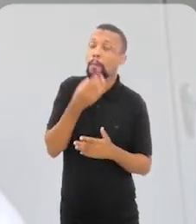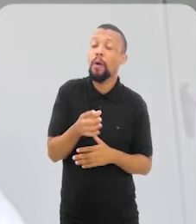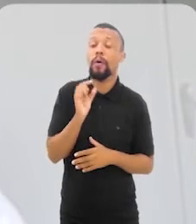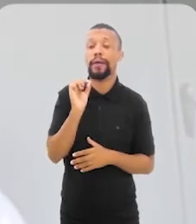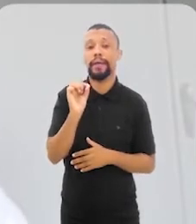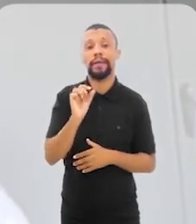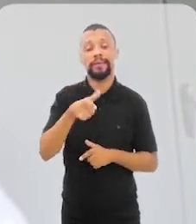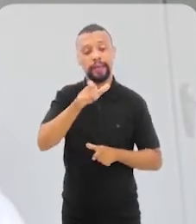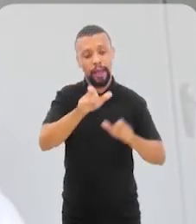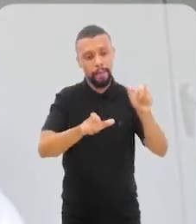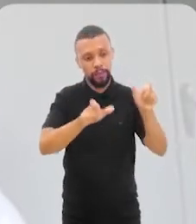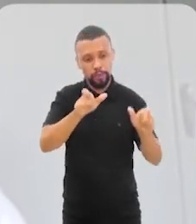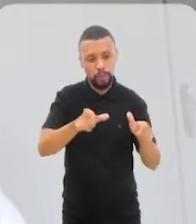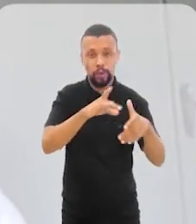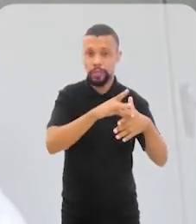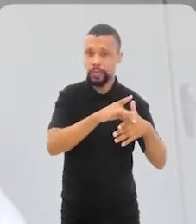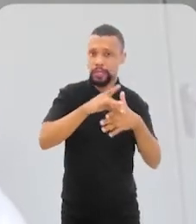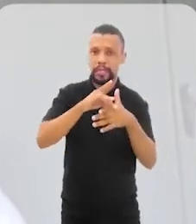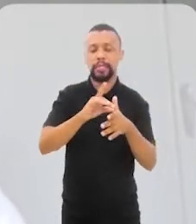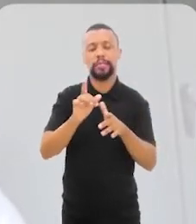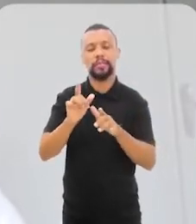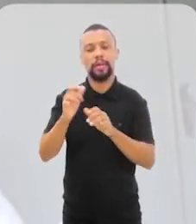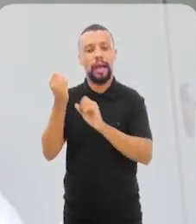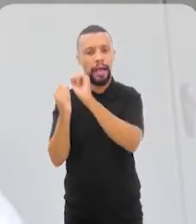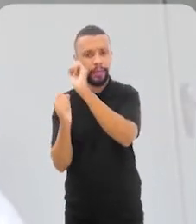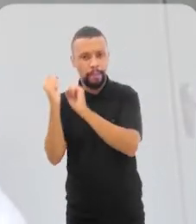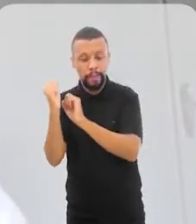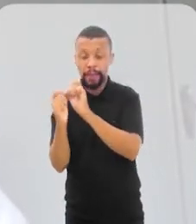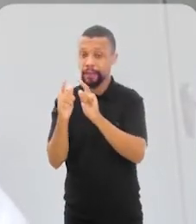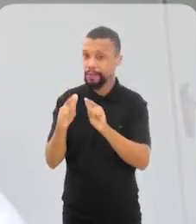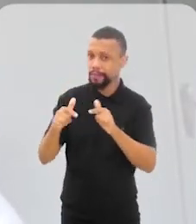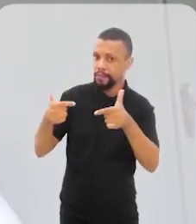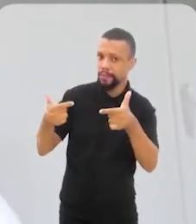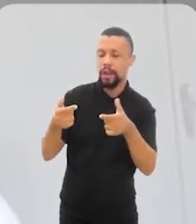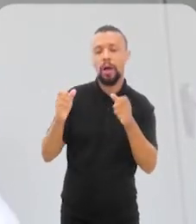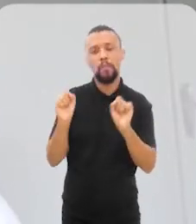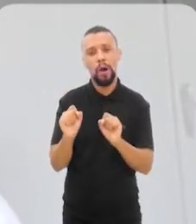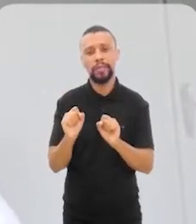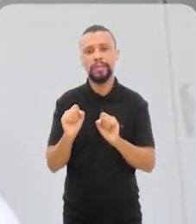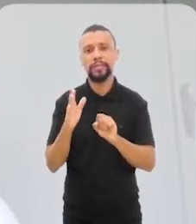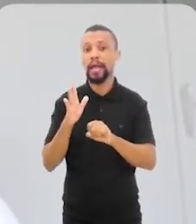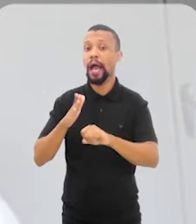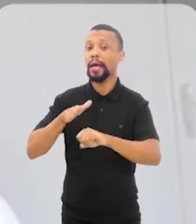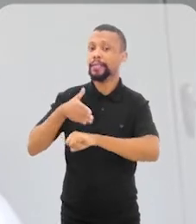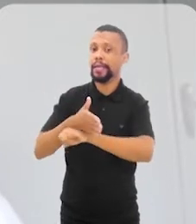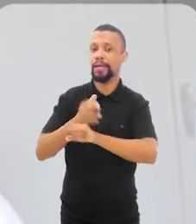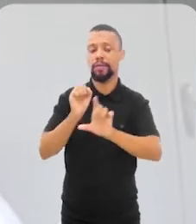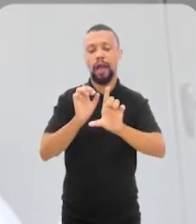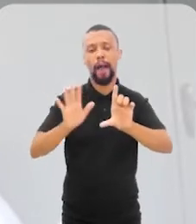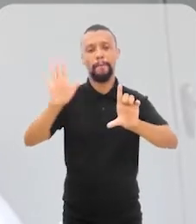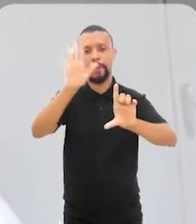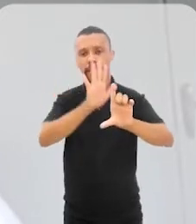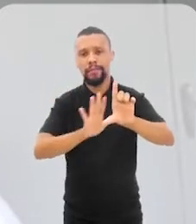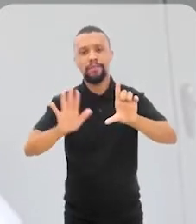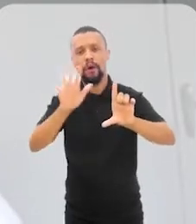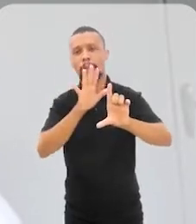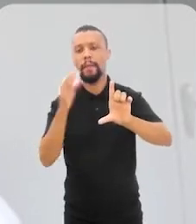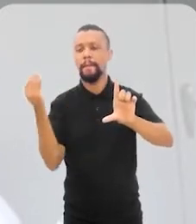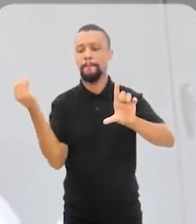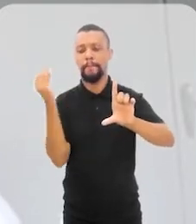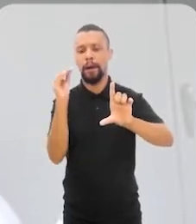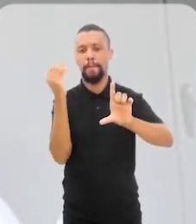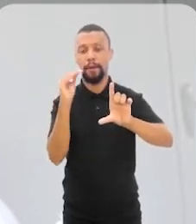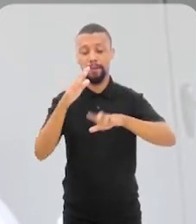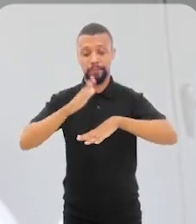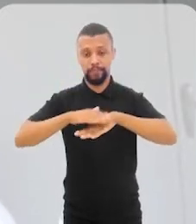organizações, tanto iniciativas quanto de esporte, elas possam acessar a plataforma e ali colocar